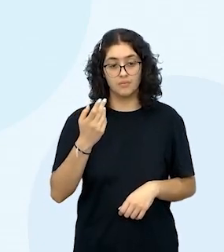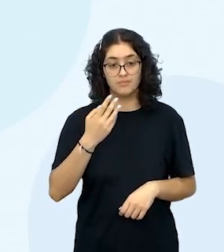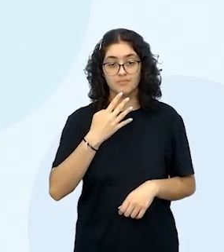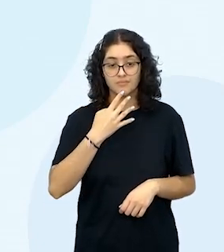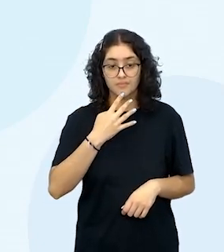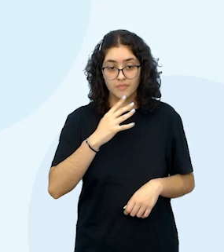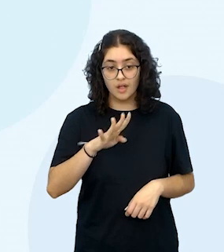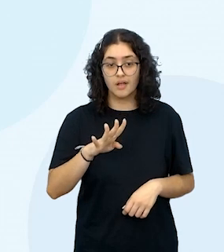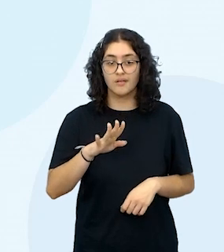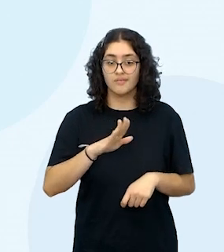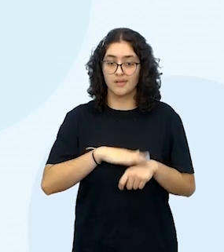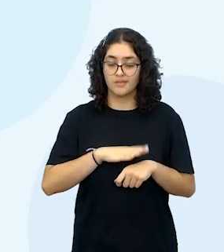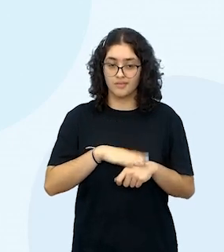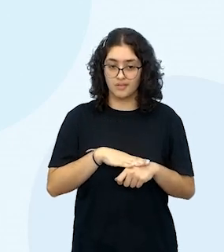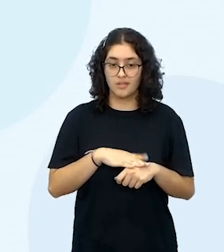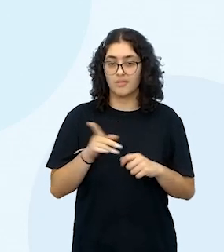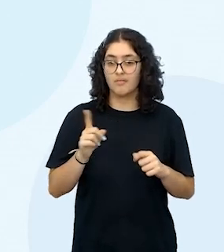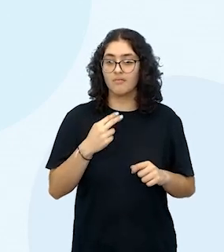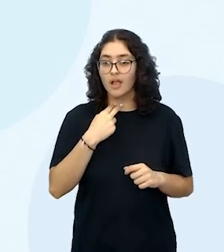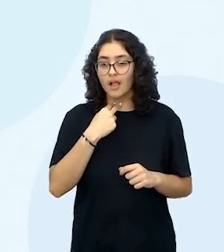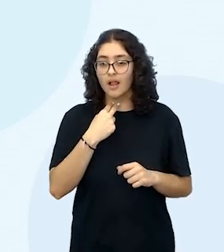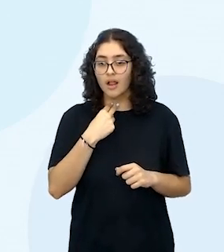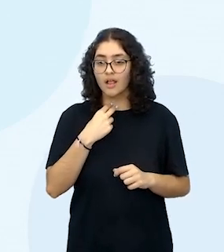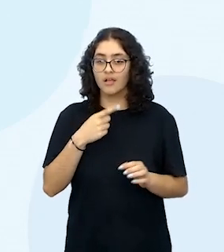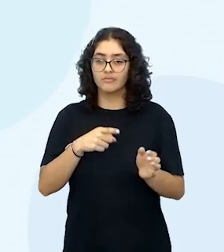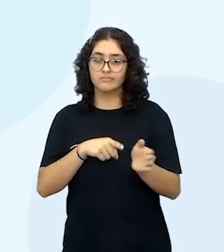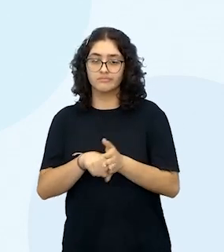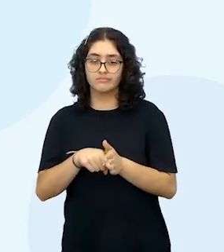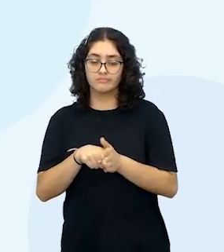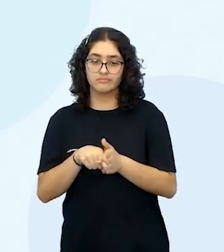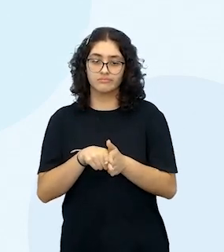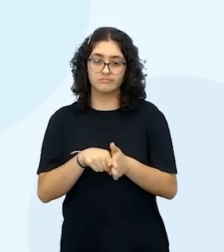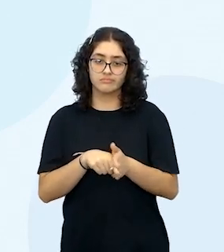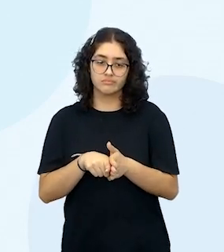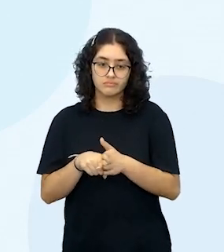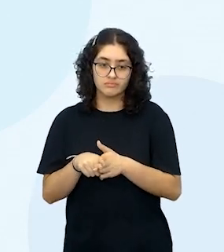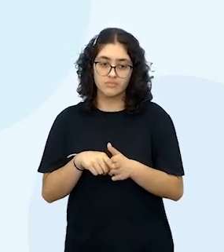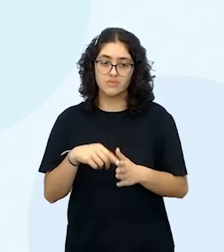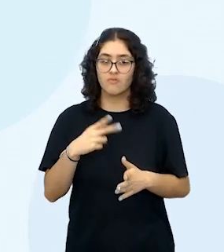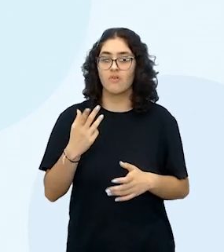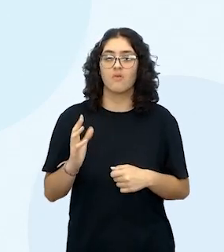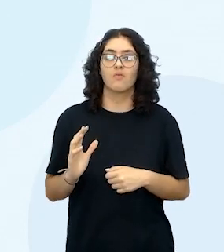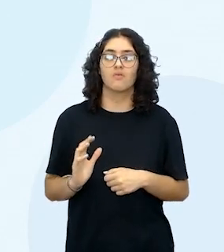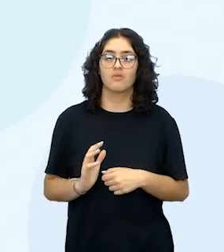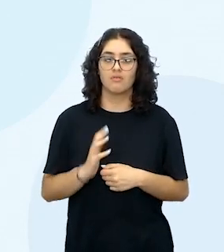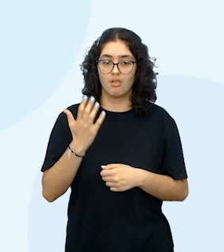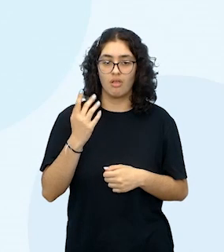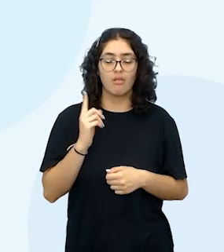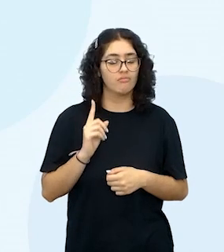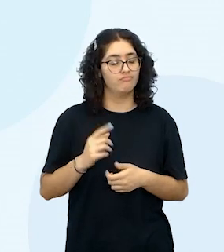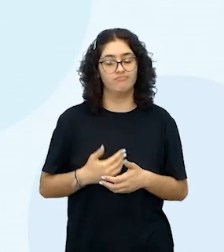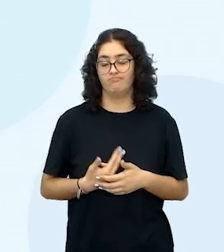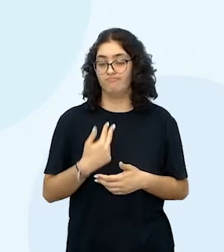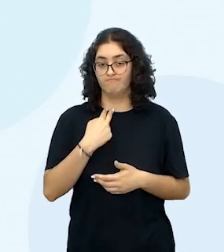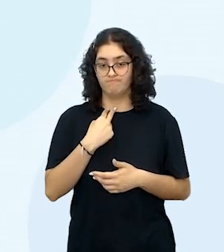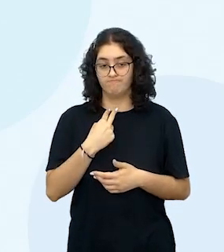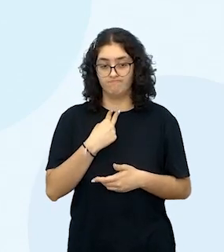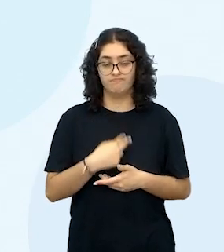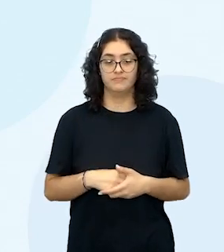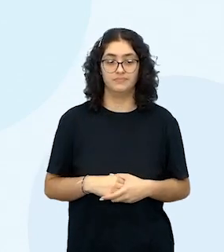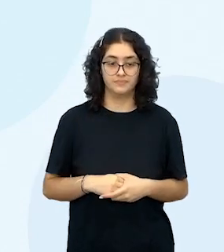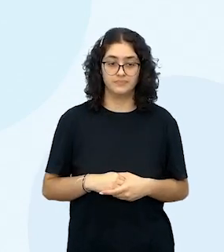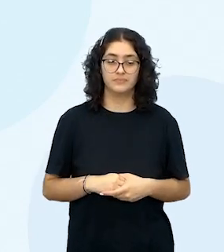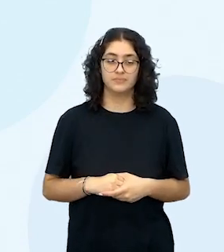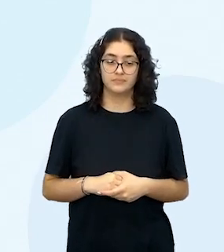conhecimento que foi produzido. Não dá para a gente fazer uma investigação e não considerar quais são as consequências dessa investigação, né? Esse